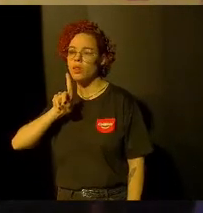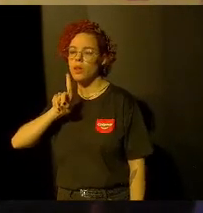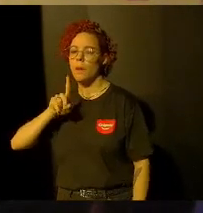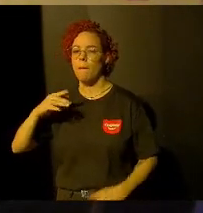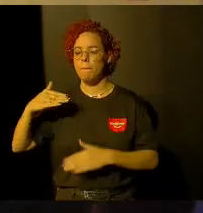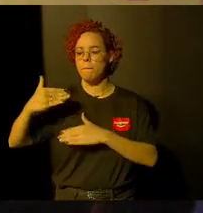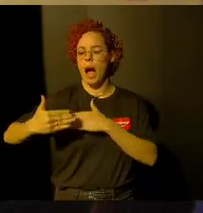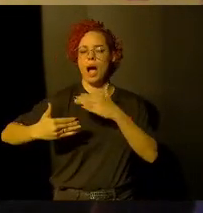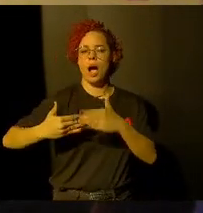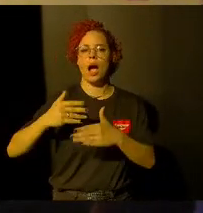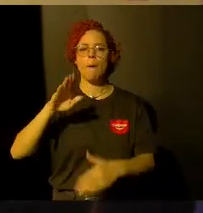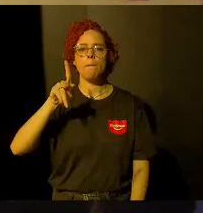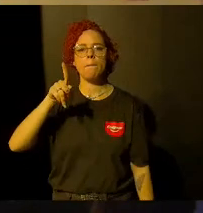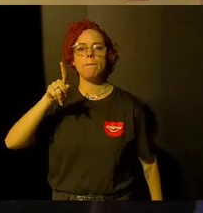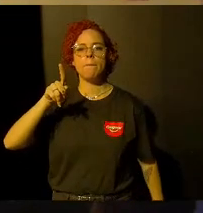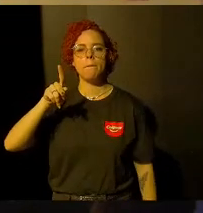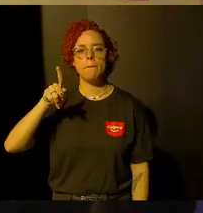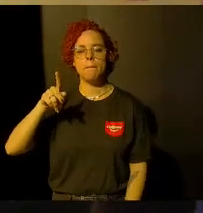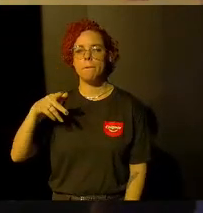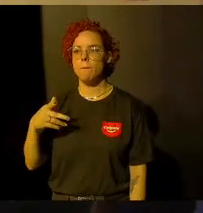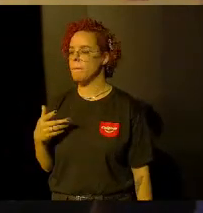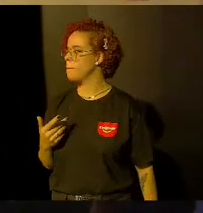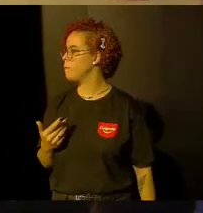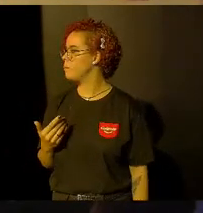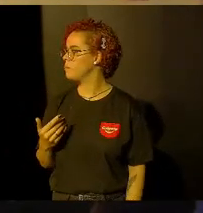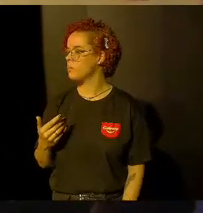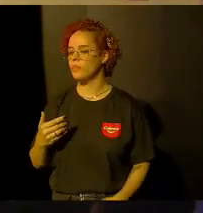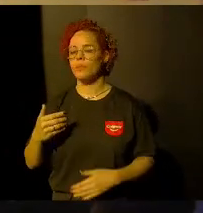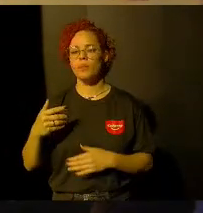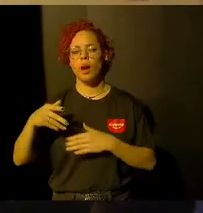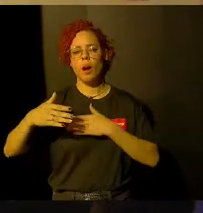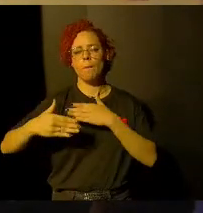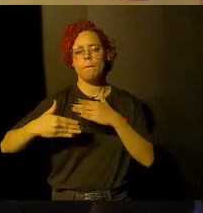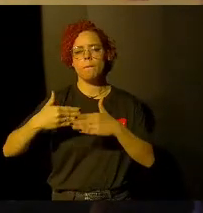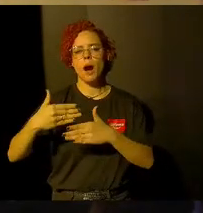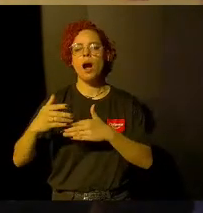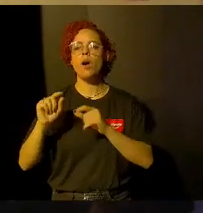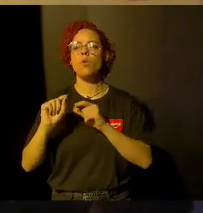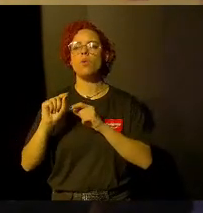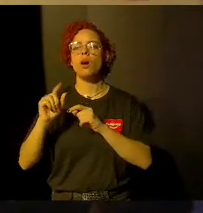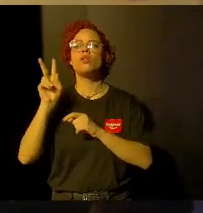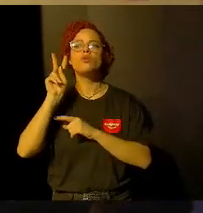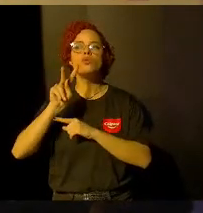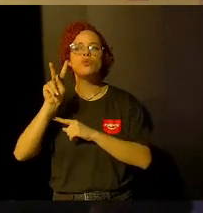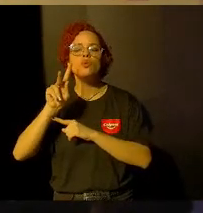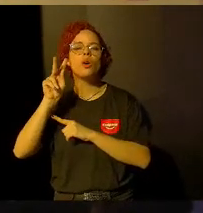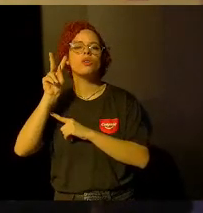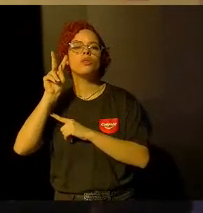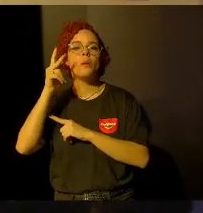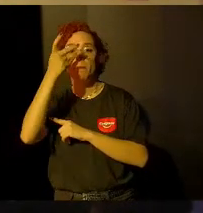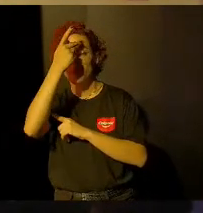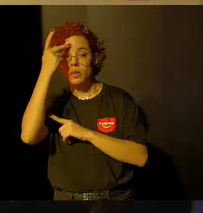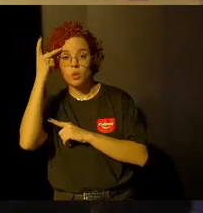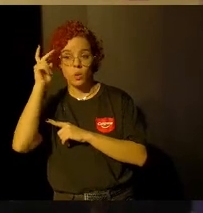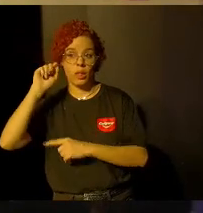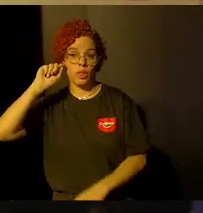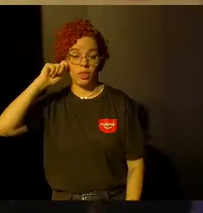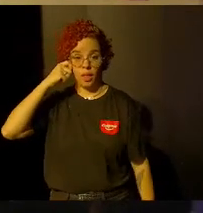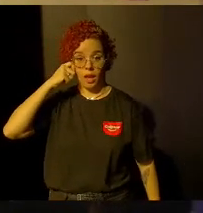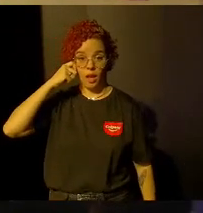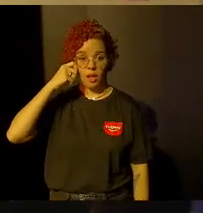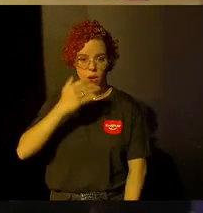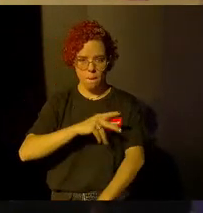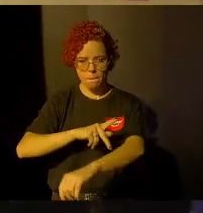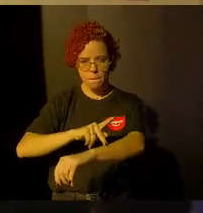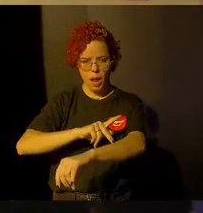passabilidade É sim que é um pouco essa história de pessoas negras de pele mais